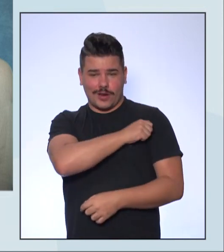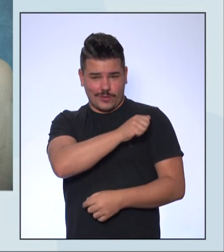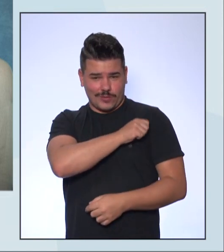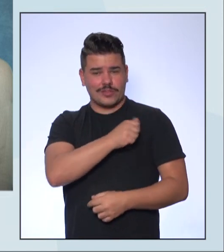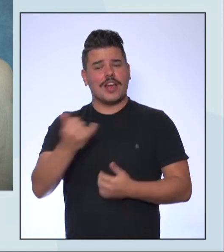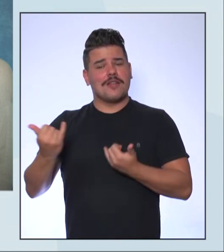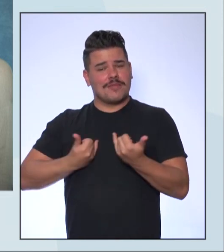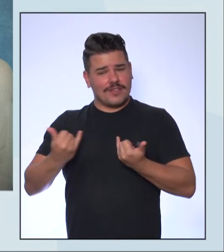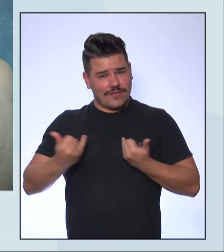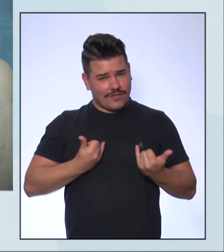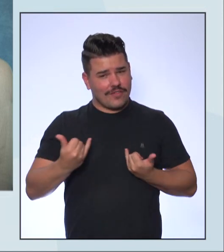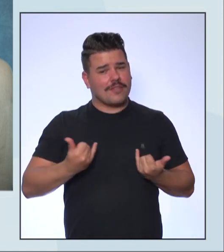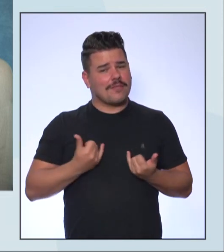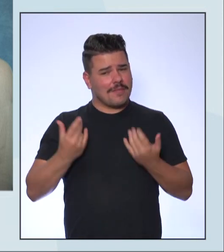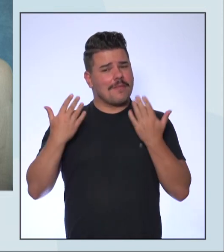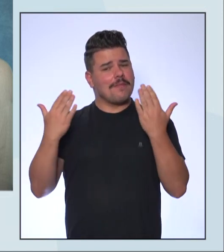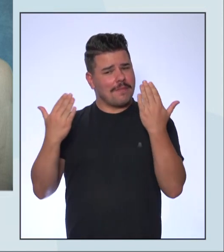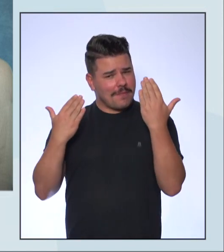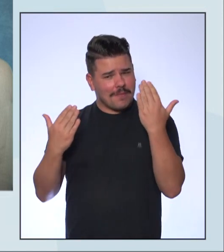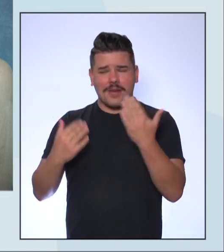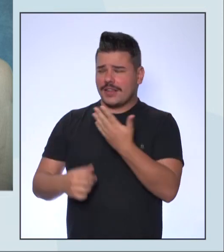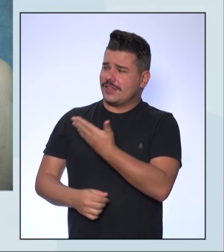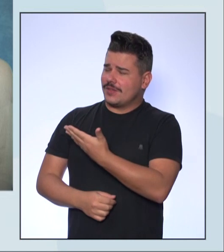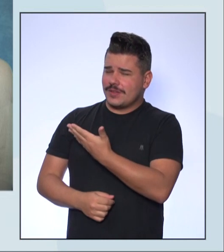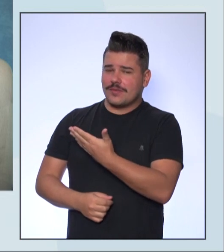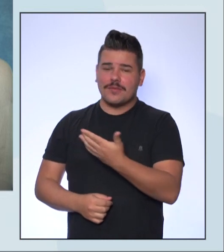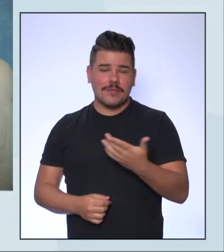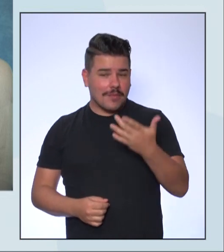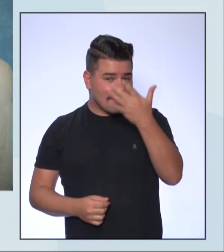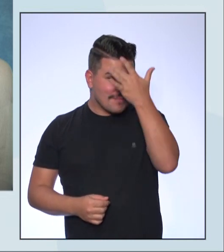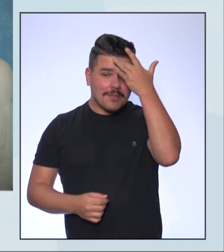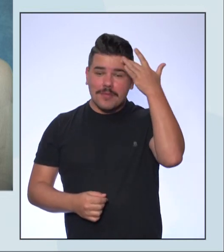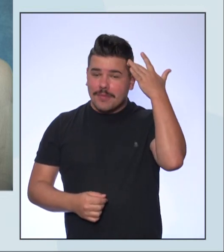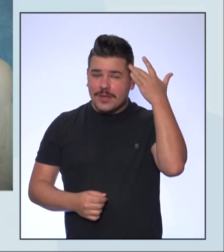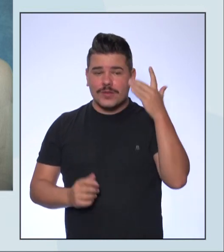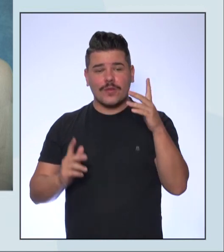filosofia. Então, que ideia que a gente tem de filosofia? Uma pessoa, né, como